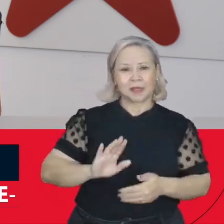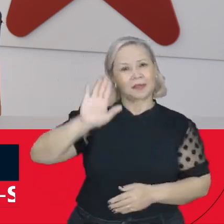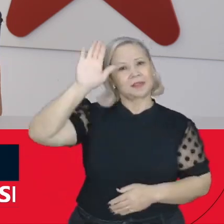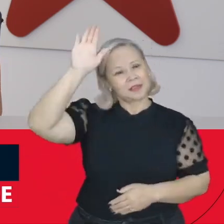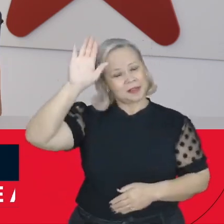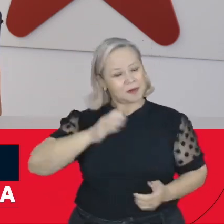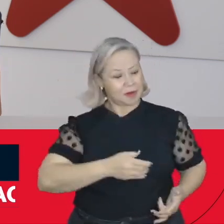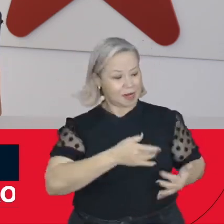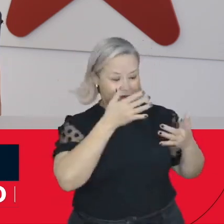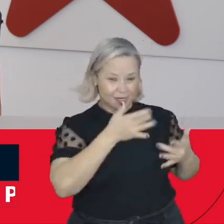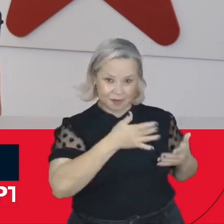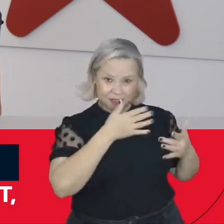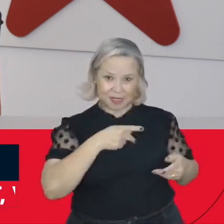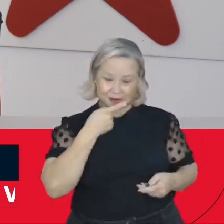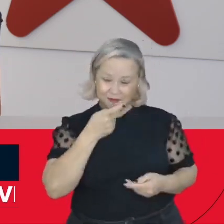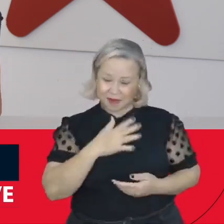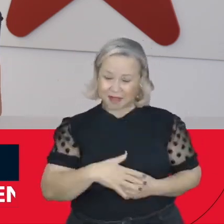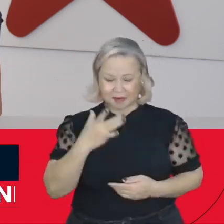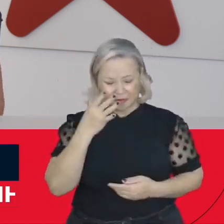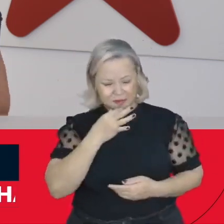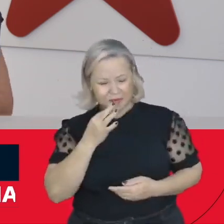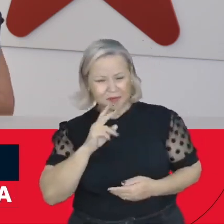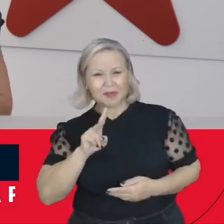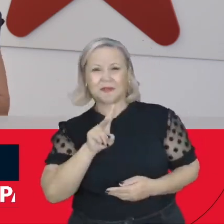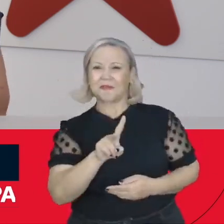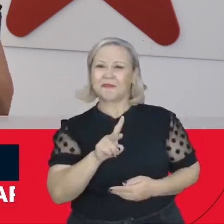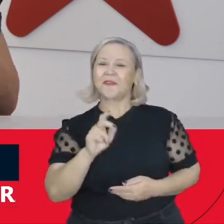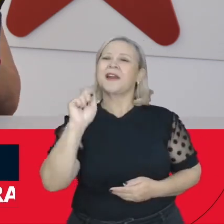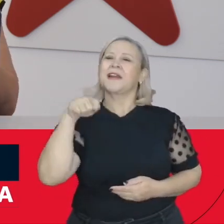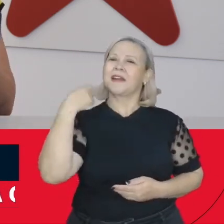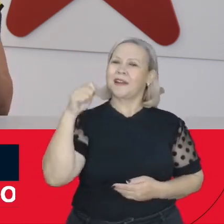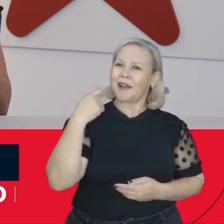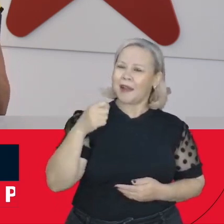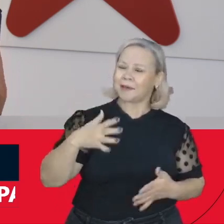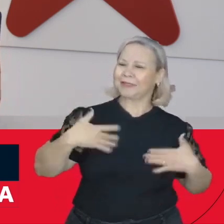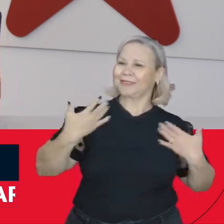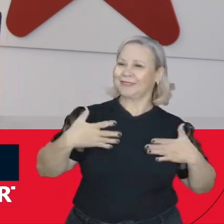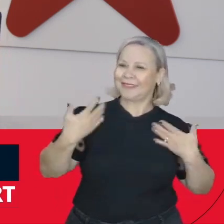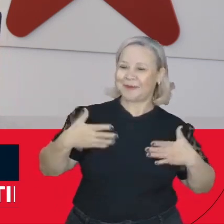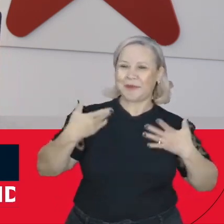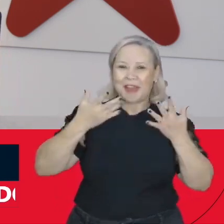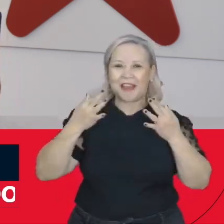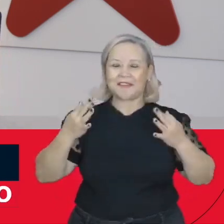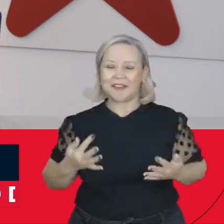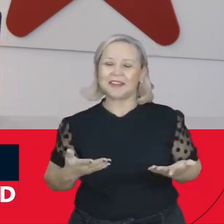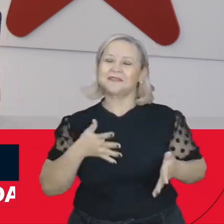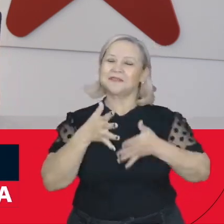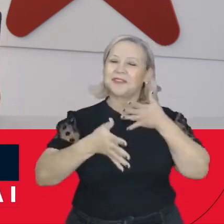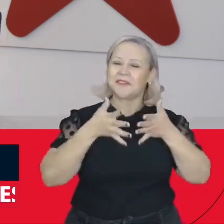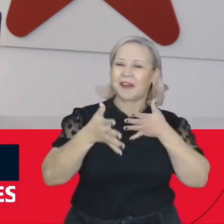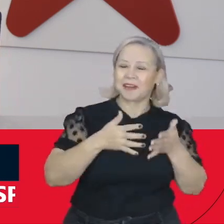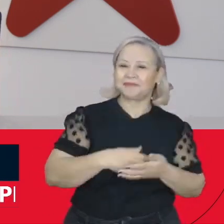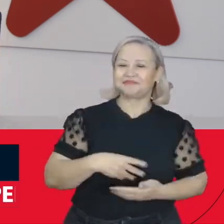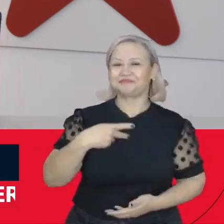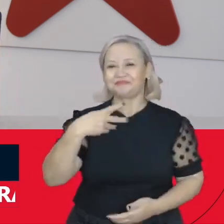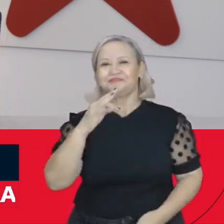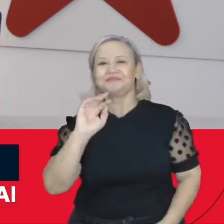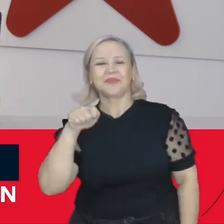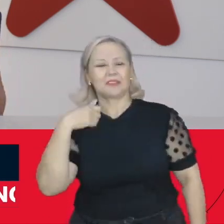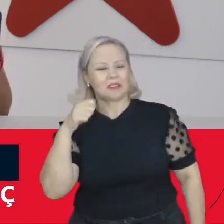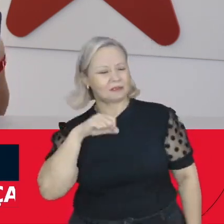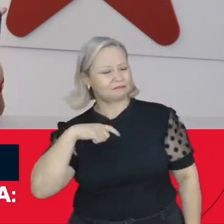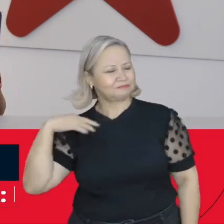também movimentos sociais que estão fazendo essa transmissão com a gente, viu, candidato? No Facebook tem vários perfis aí colaborando com a